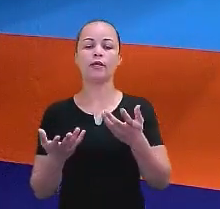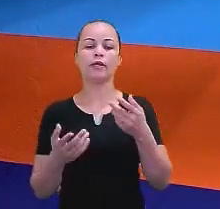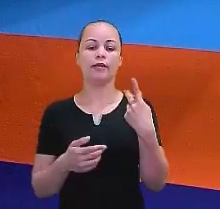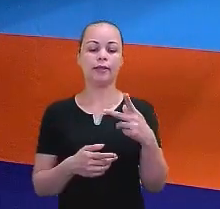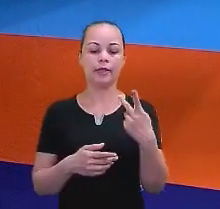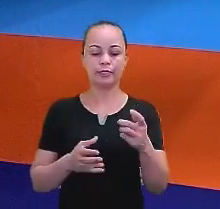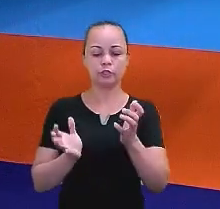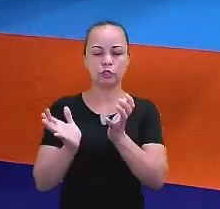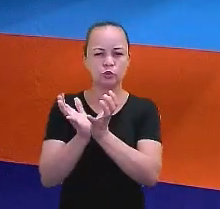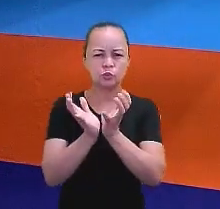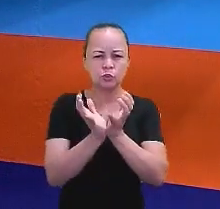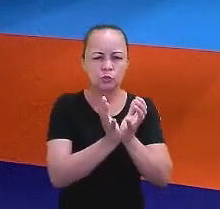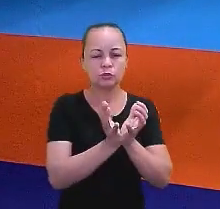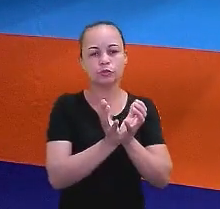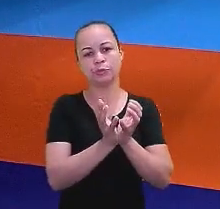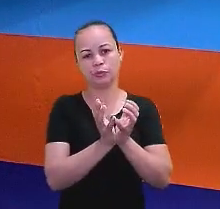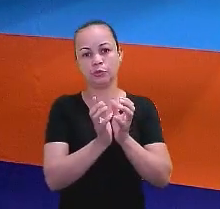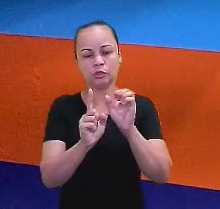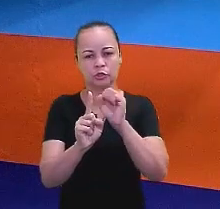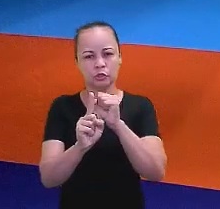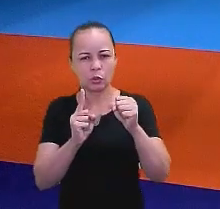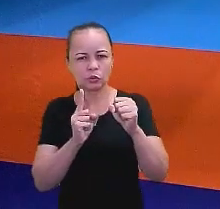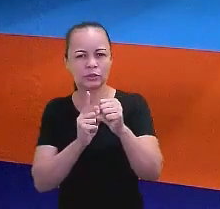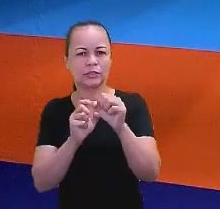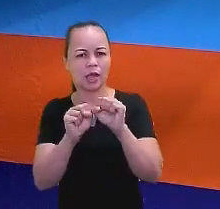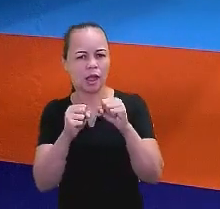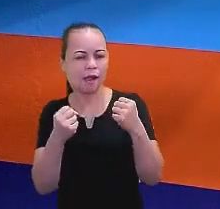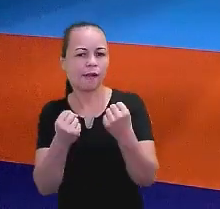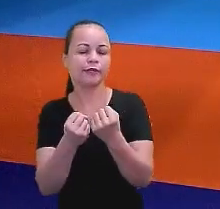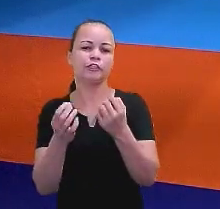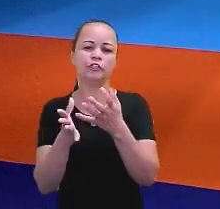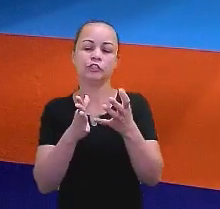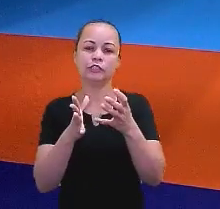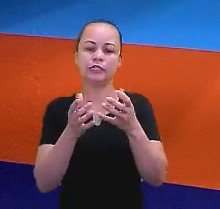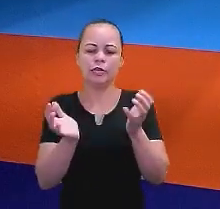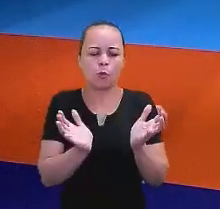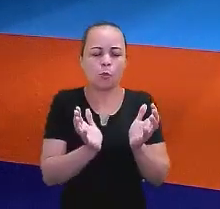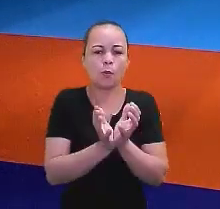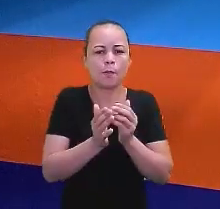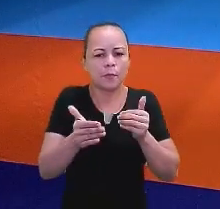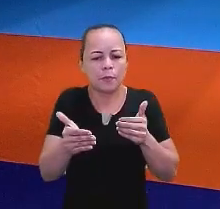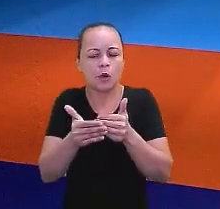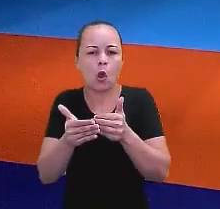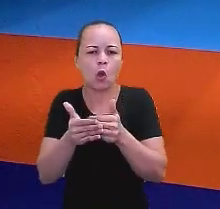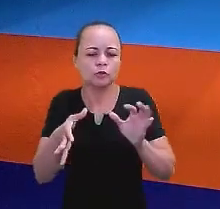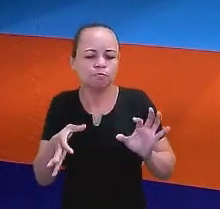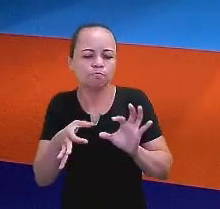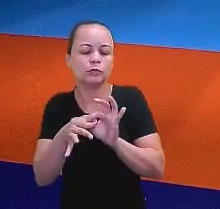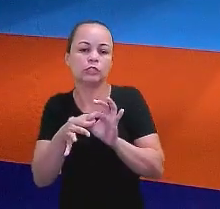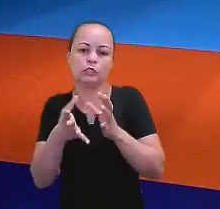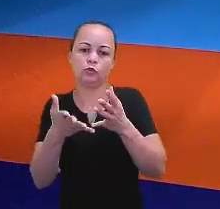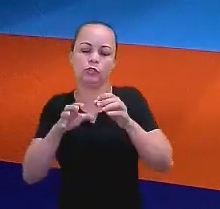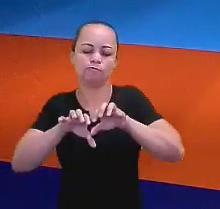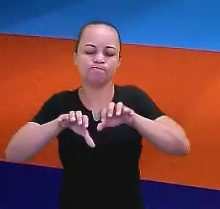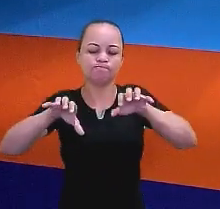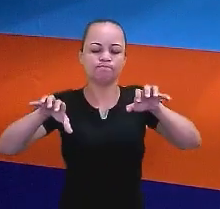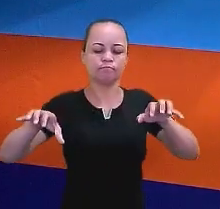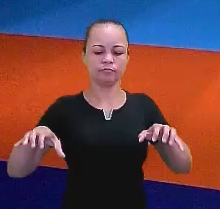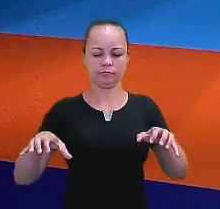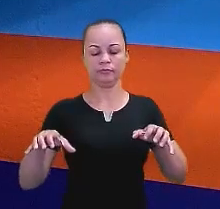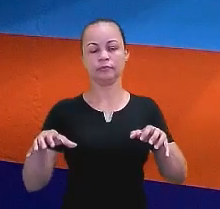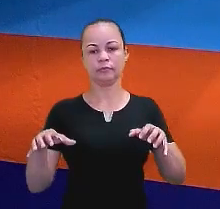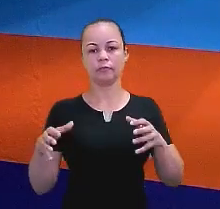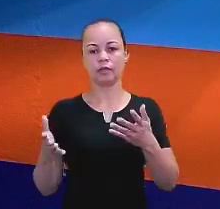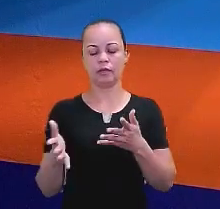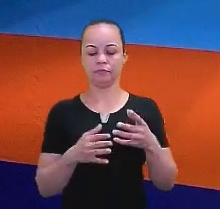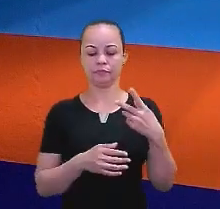sociais que eram próximos e ajudavam a manter a monarquia.